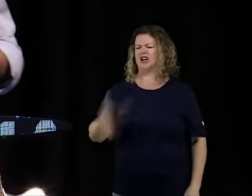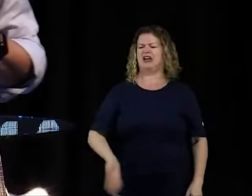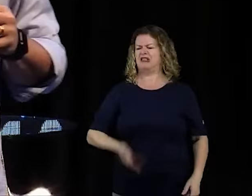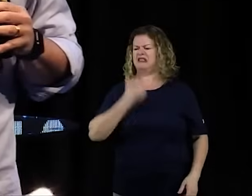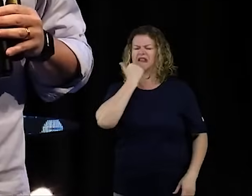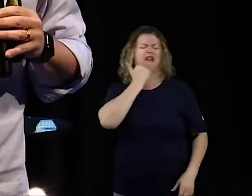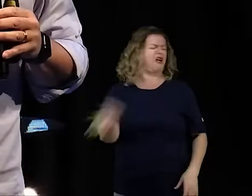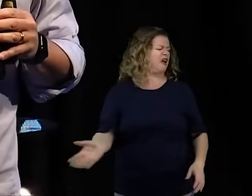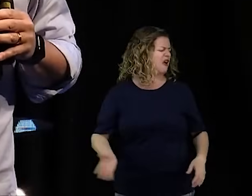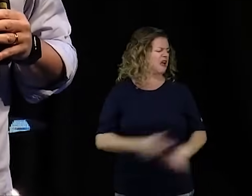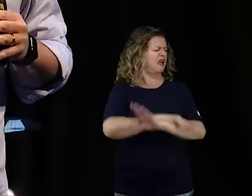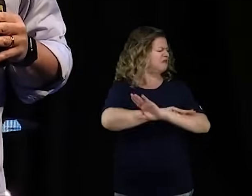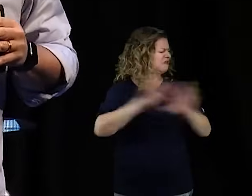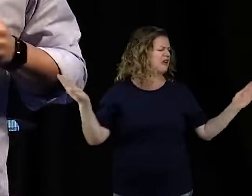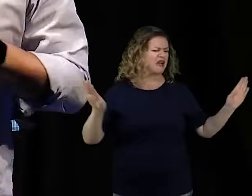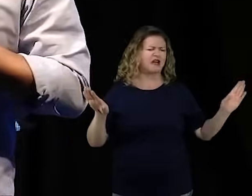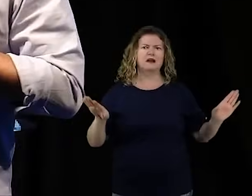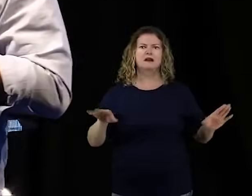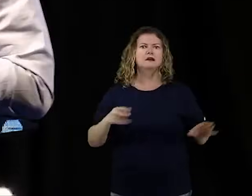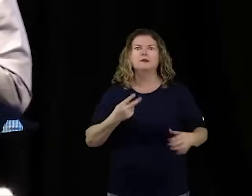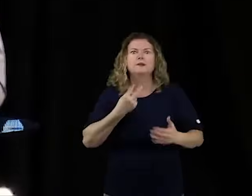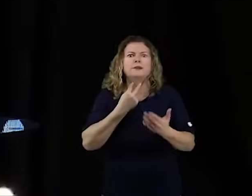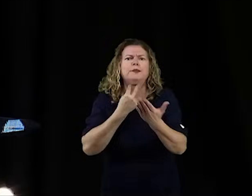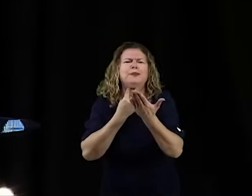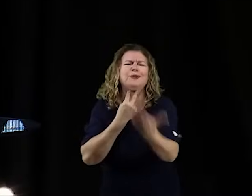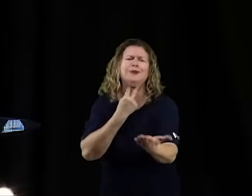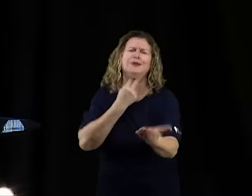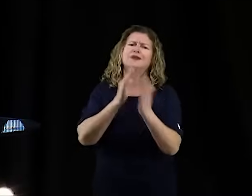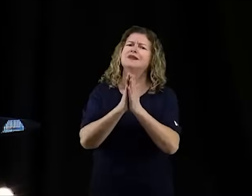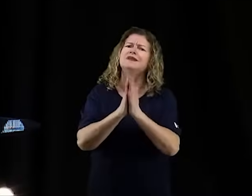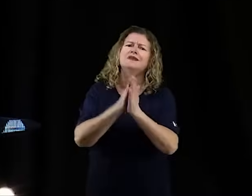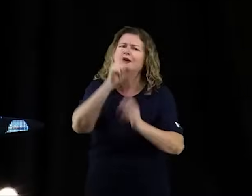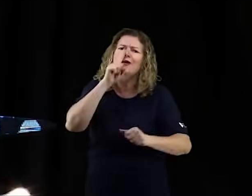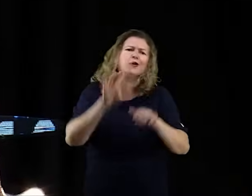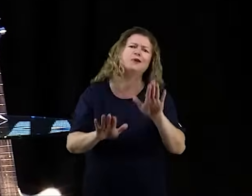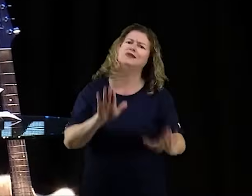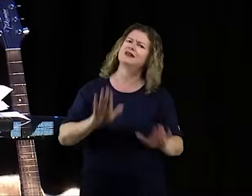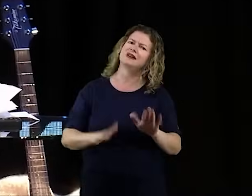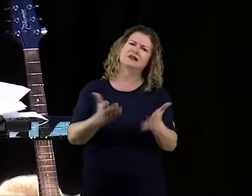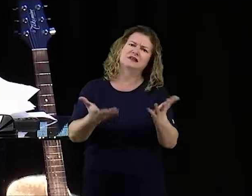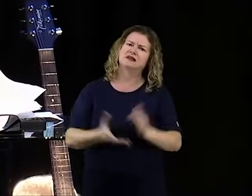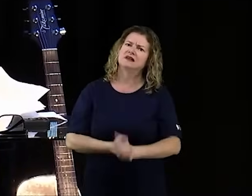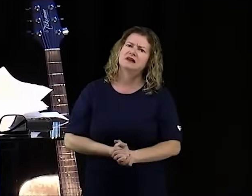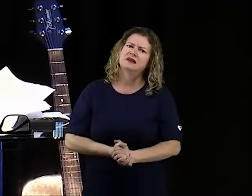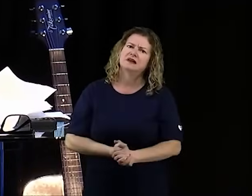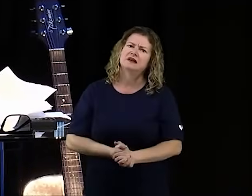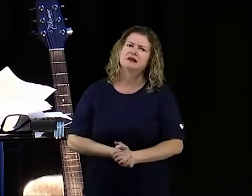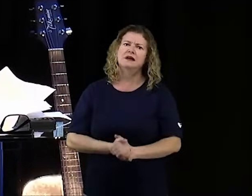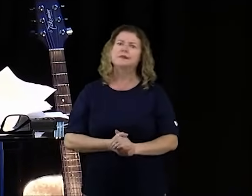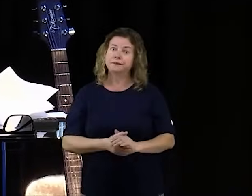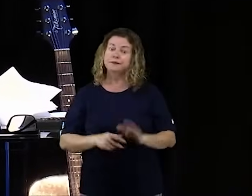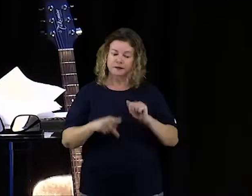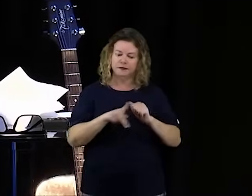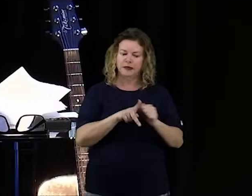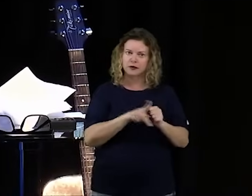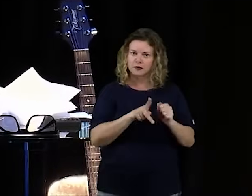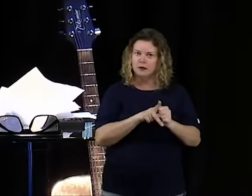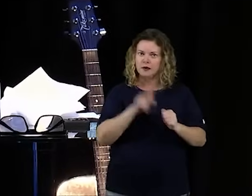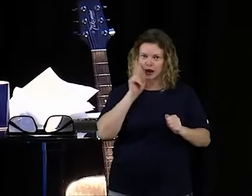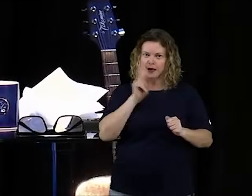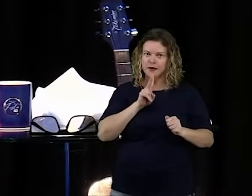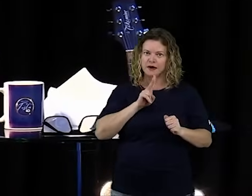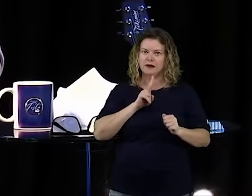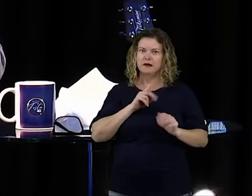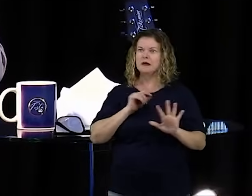sabia disso Pedro ele nega Jesus uma duas três vezes aí Deus